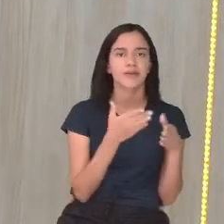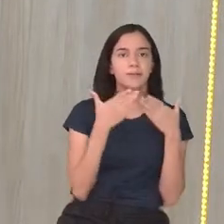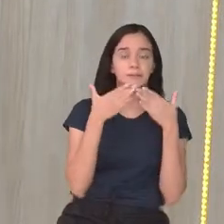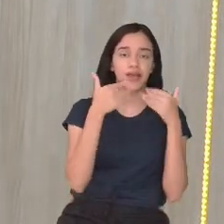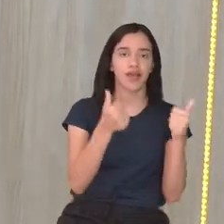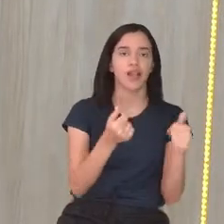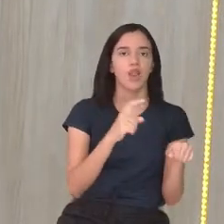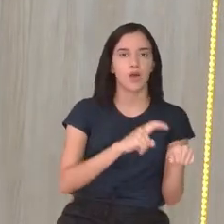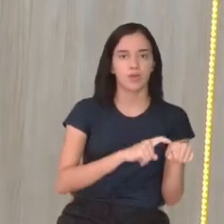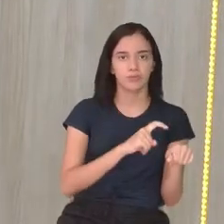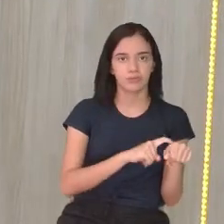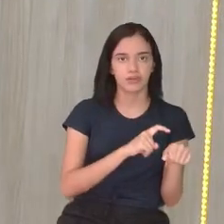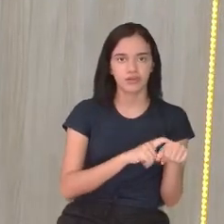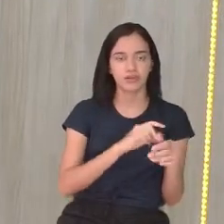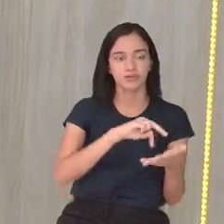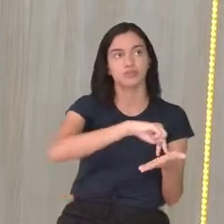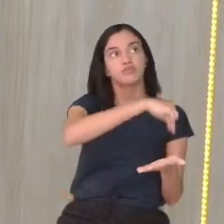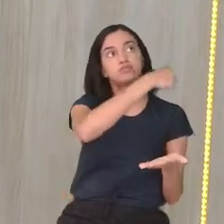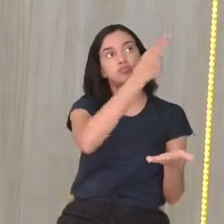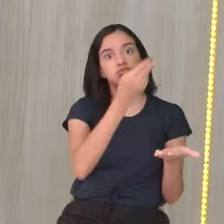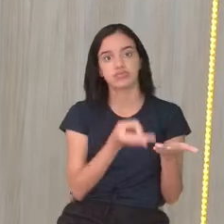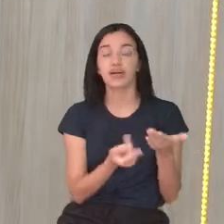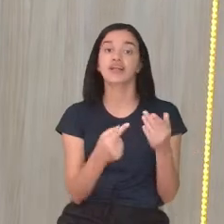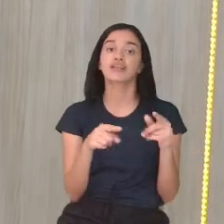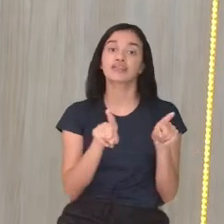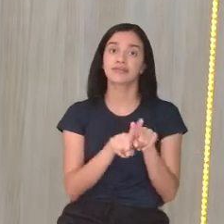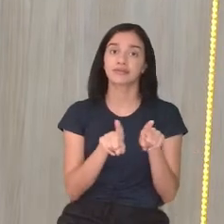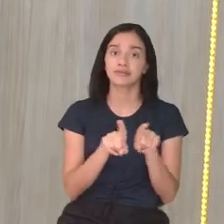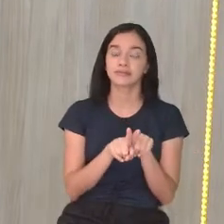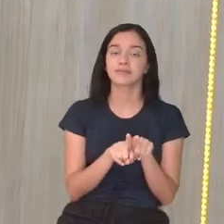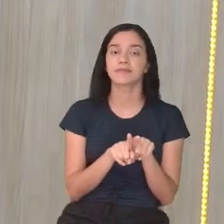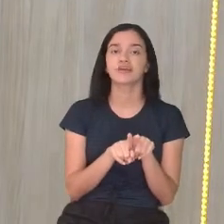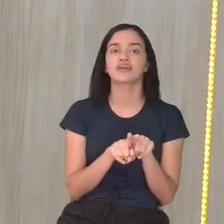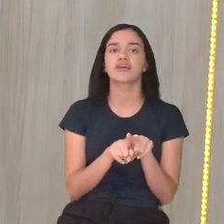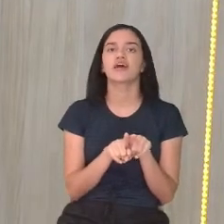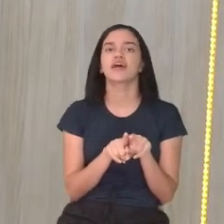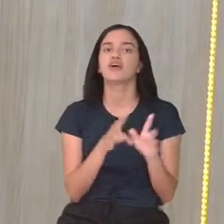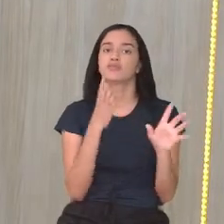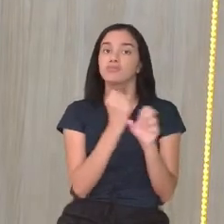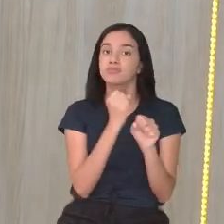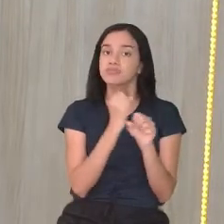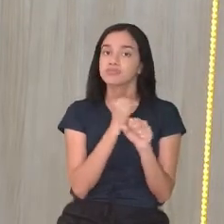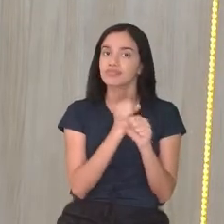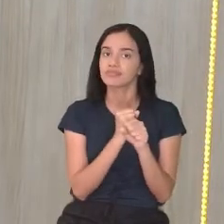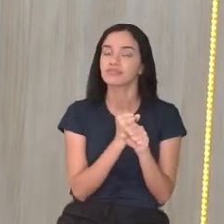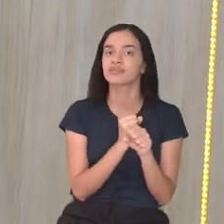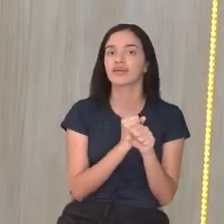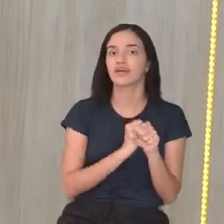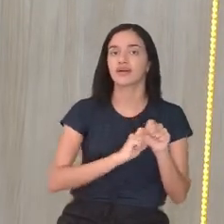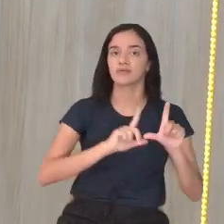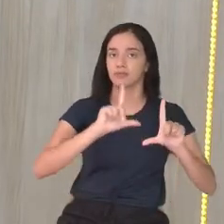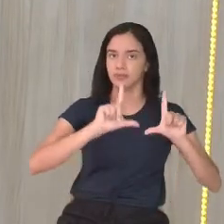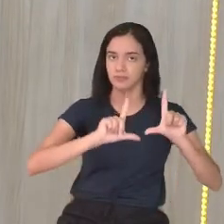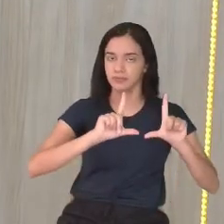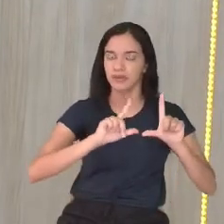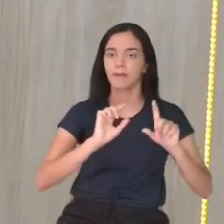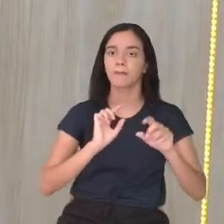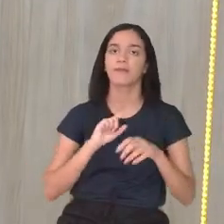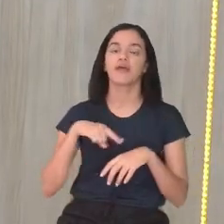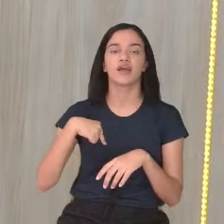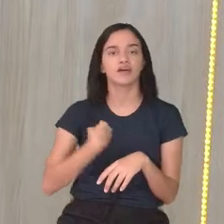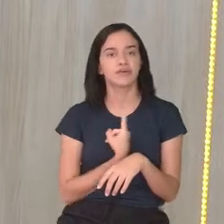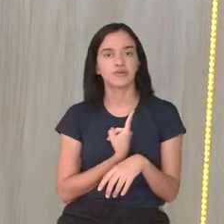melhor tempo, as melhores acrobacias. E aí, através de pontuações, né? Com arbitragem e tudo mais, a